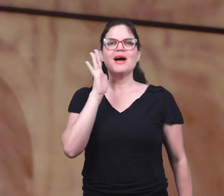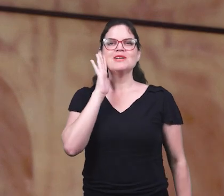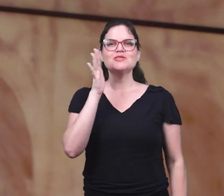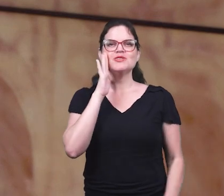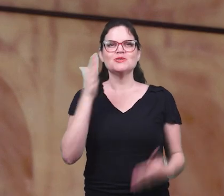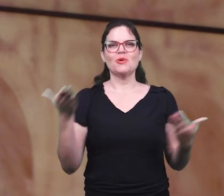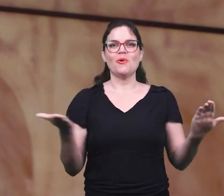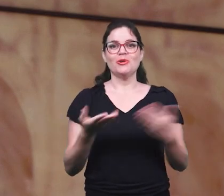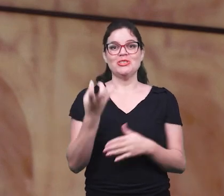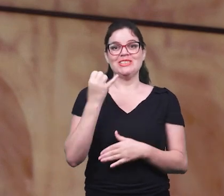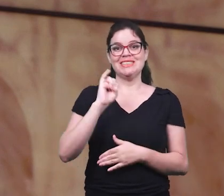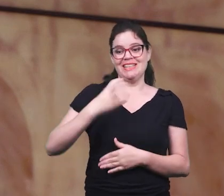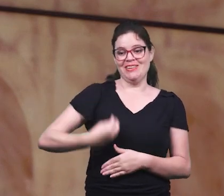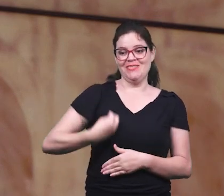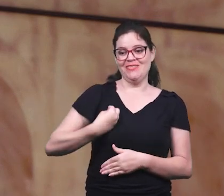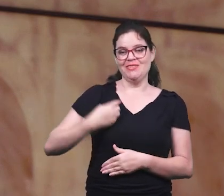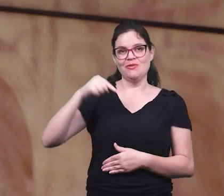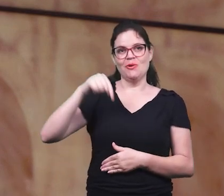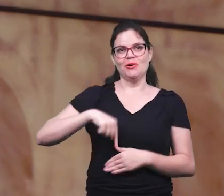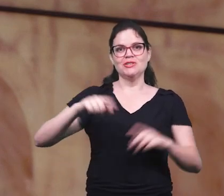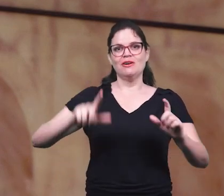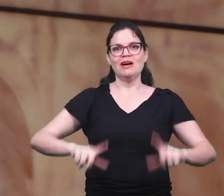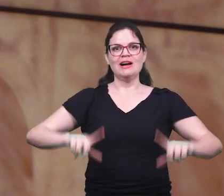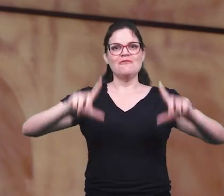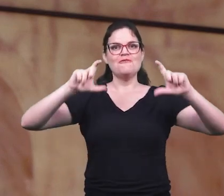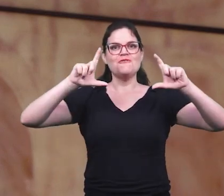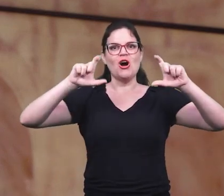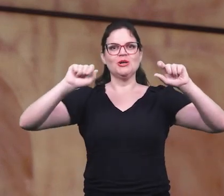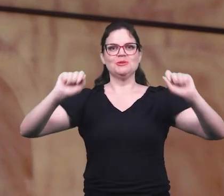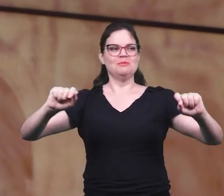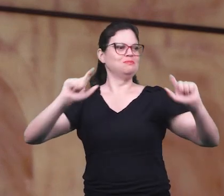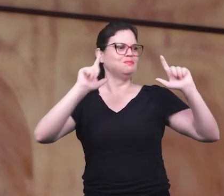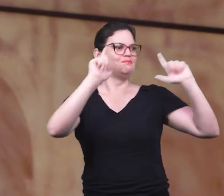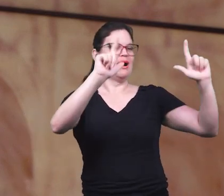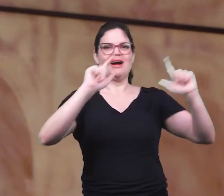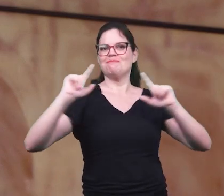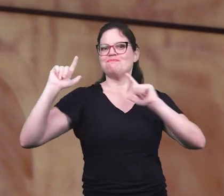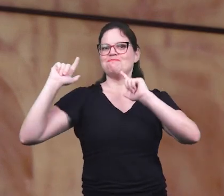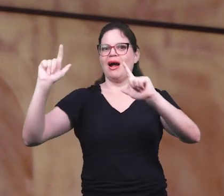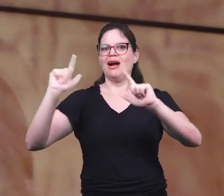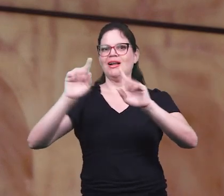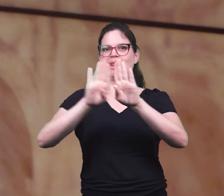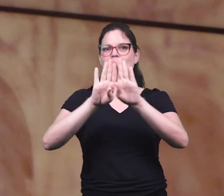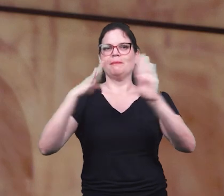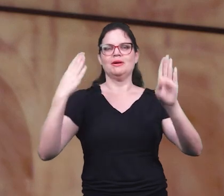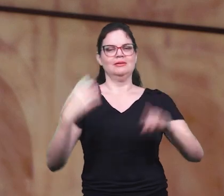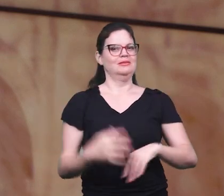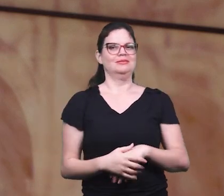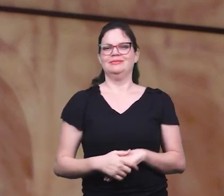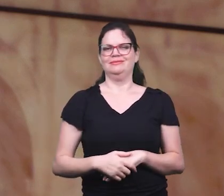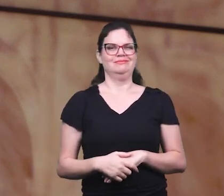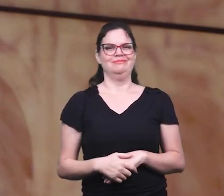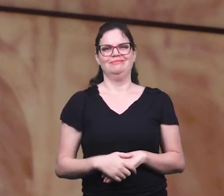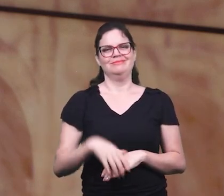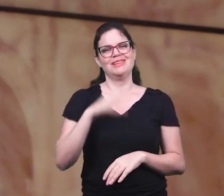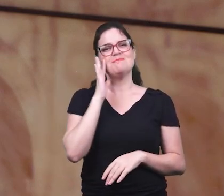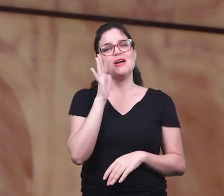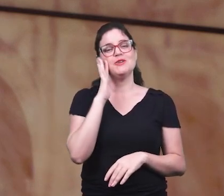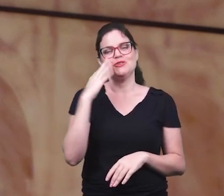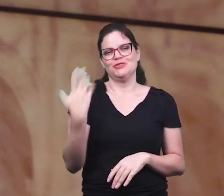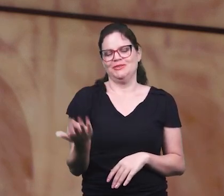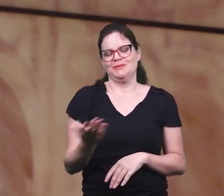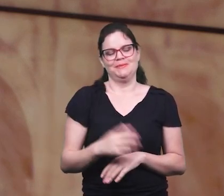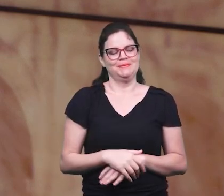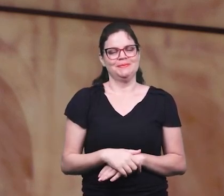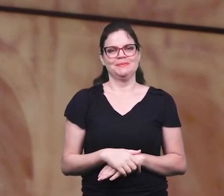hoje, ia botar a foto dele, igual alguns botam a foto na porta da igreja, esse negócio tudo assim, falou, eu não quero nem meu nome, quanto mais... Então veja